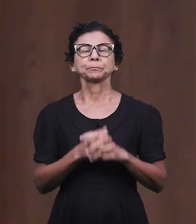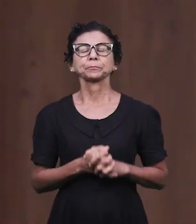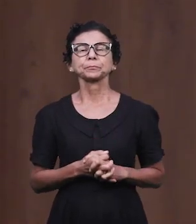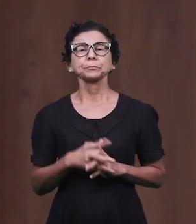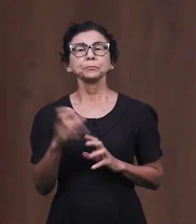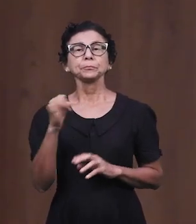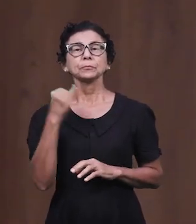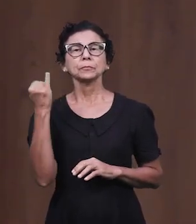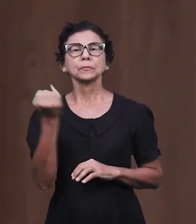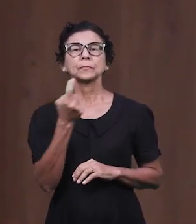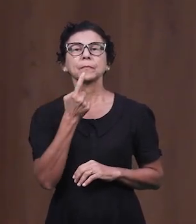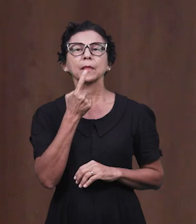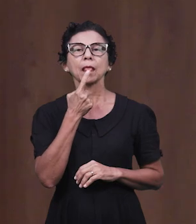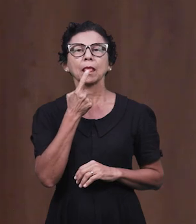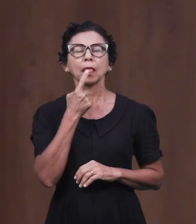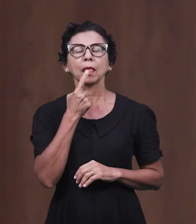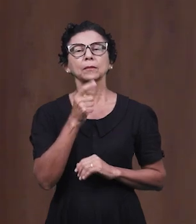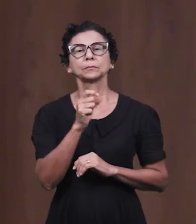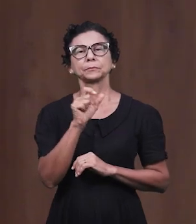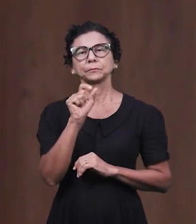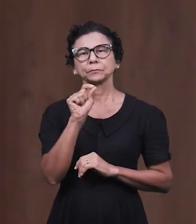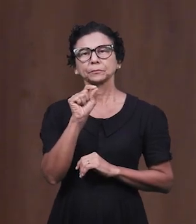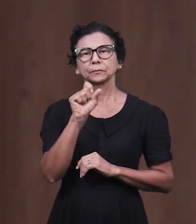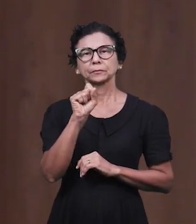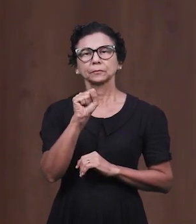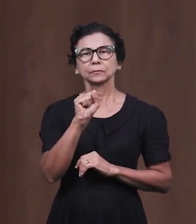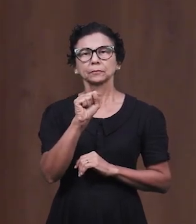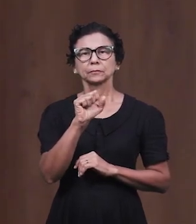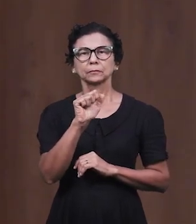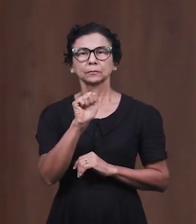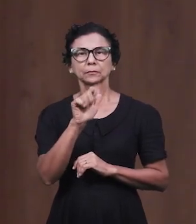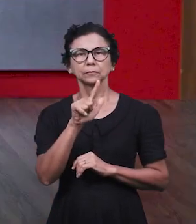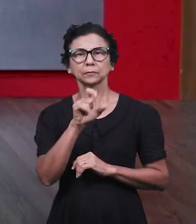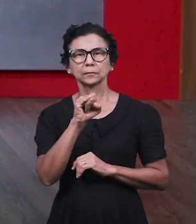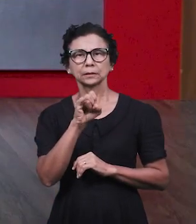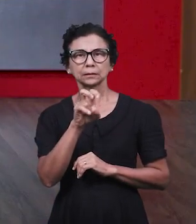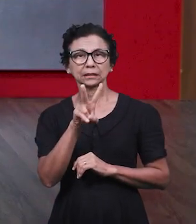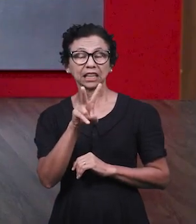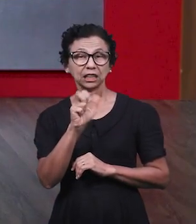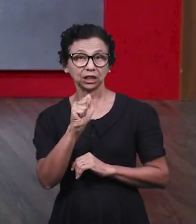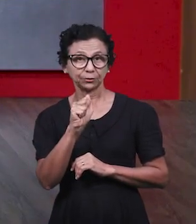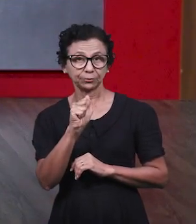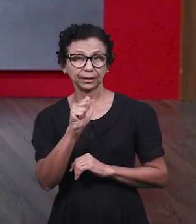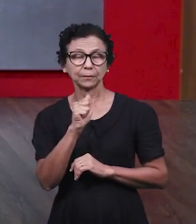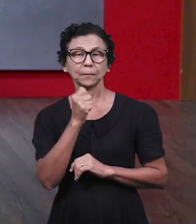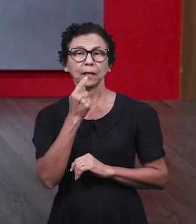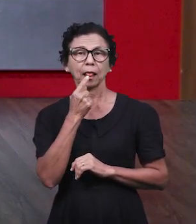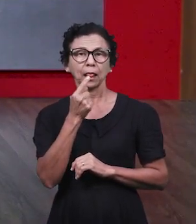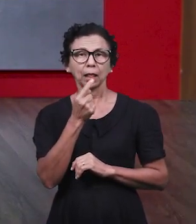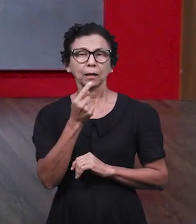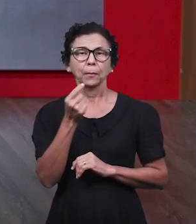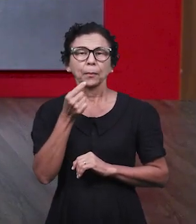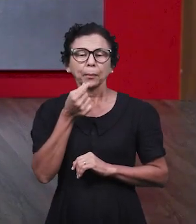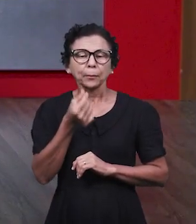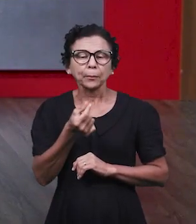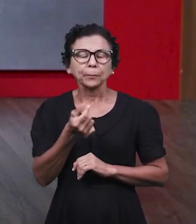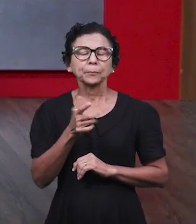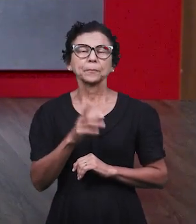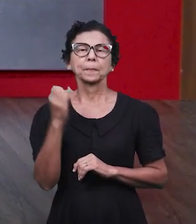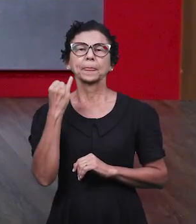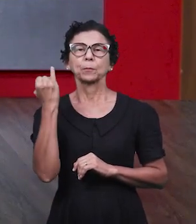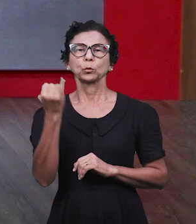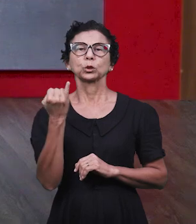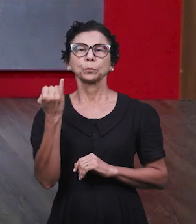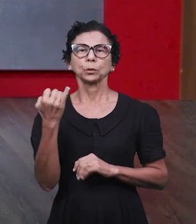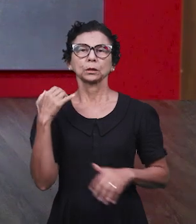para a gente qual é a importância da saliva na alimentação. Muito bom, doutora. A saliva, ela é muito